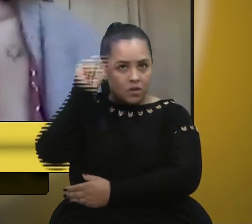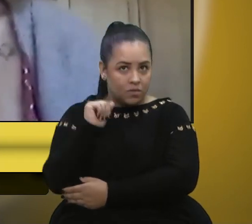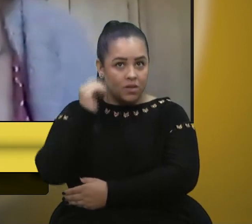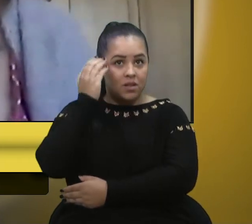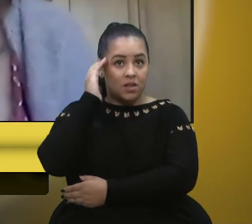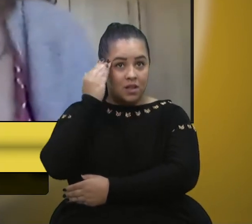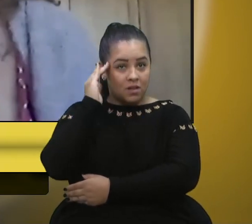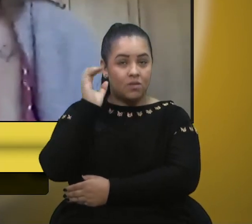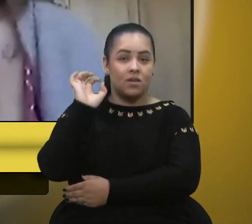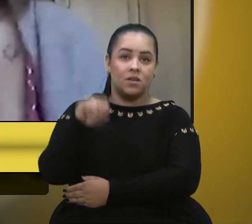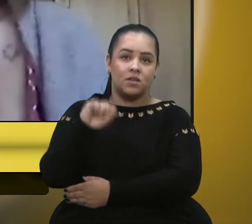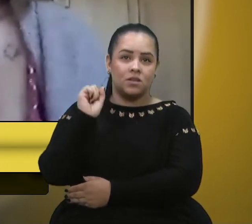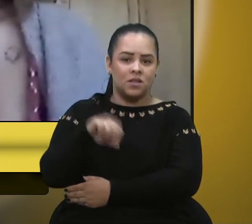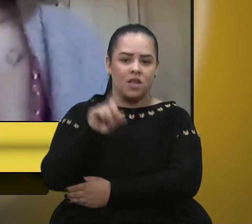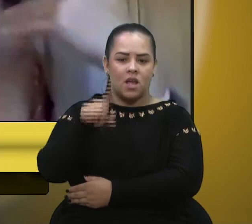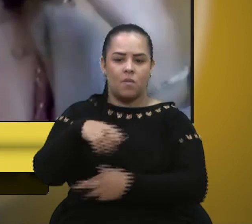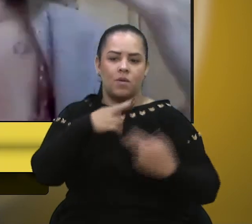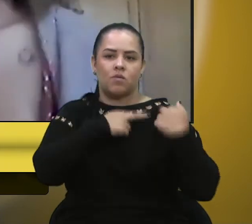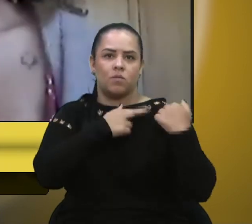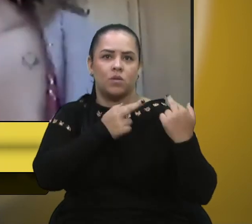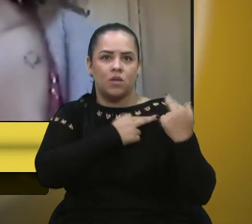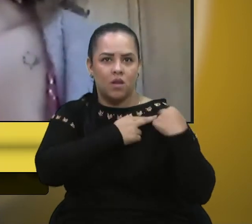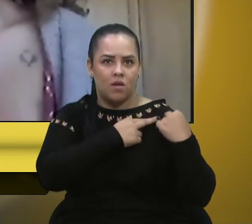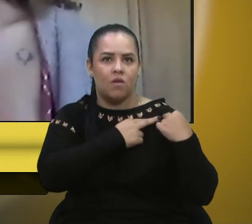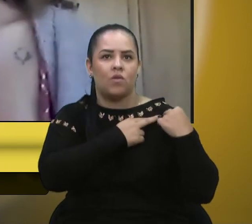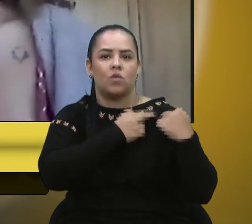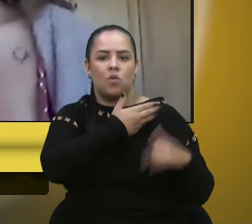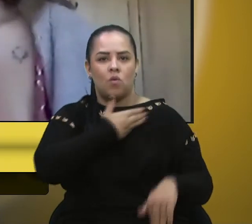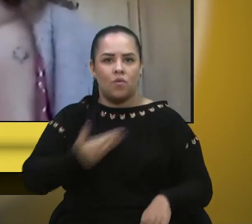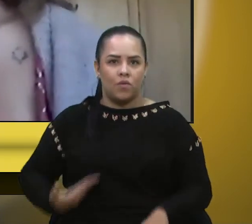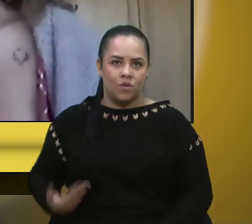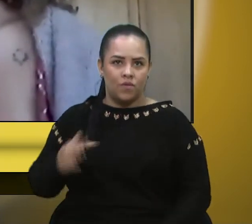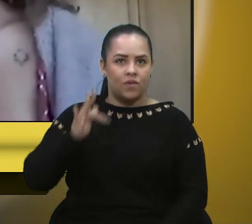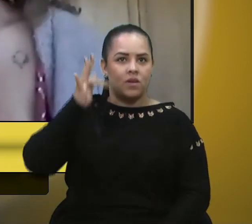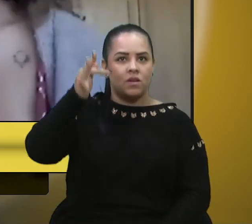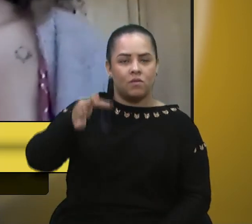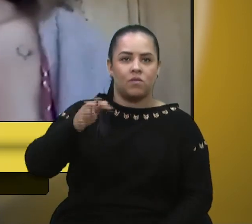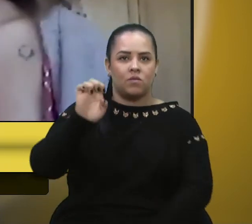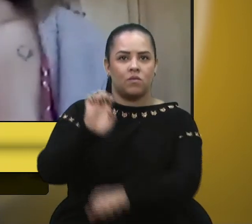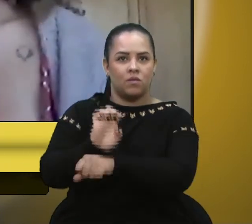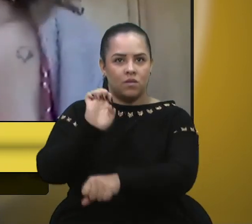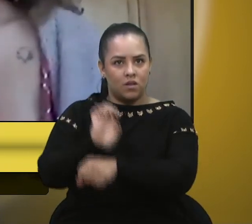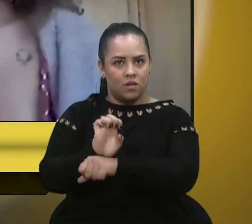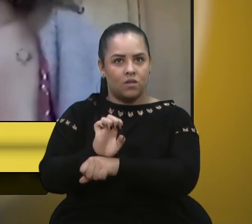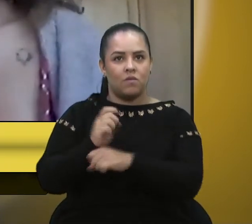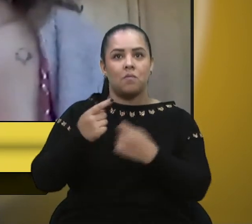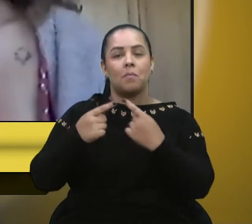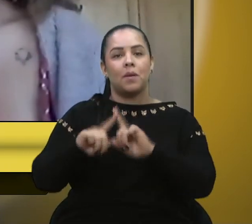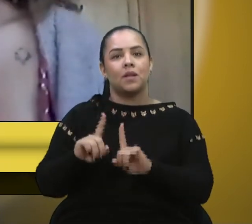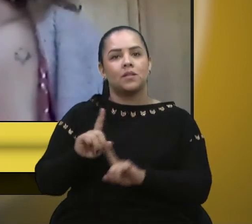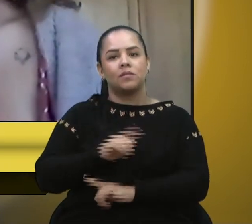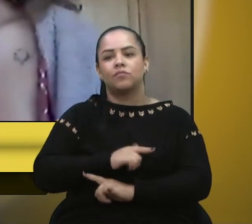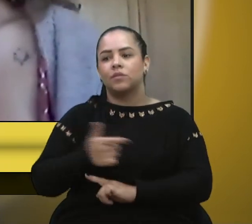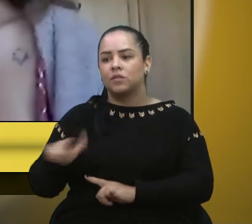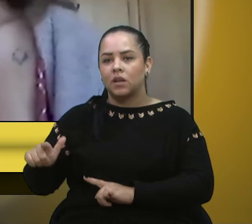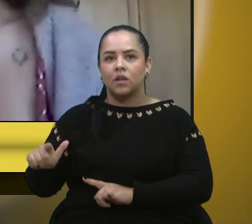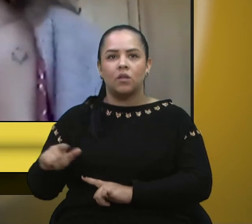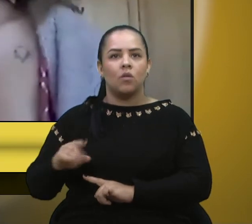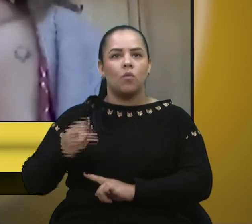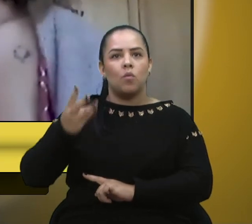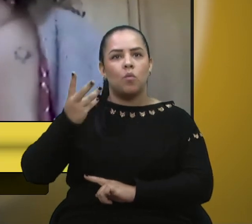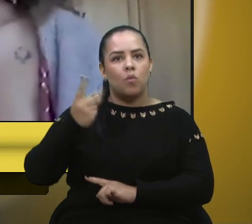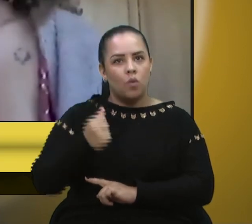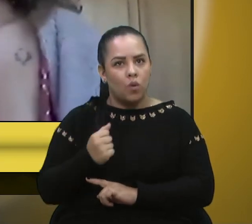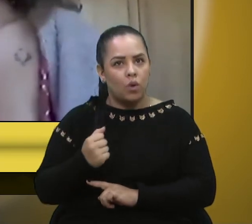deveria sim ser uma responsabilidade do nosso governo federal e do nosso estado, mas não havendo a quantidade necessária